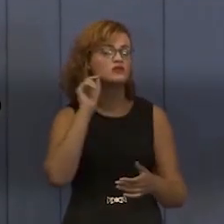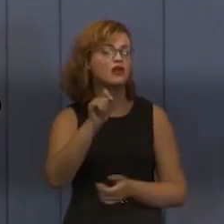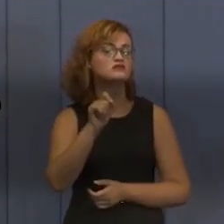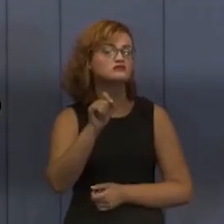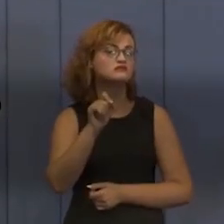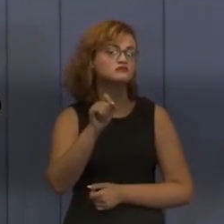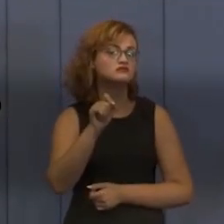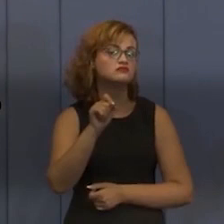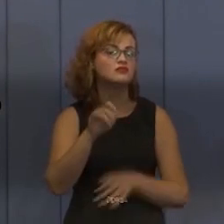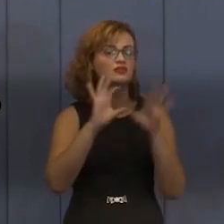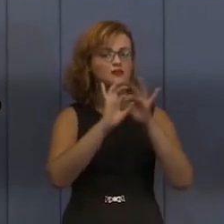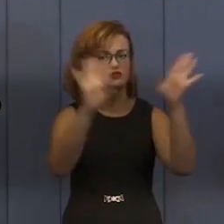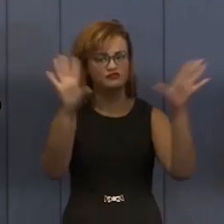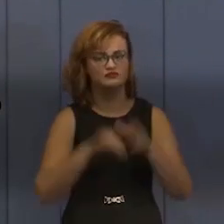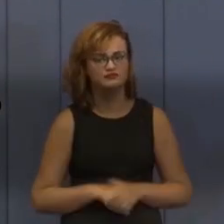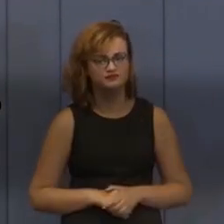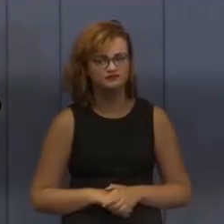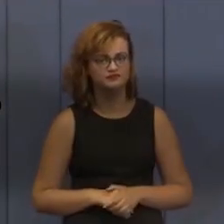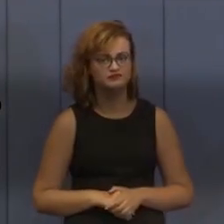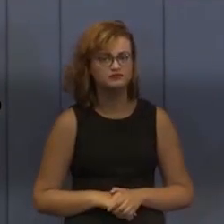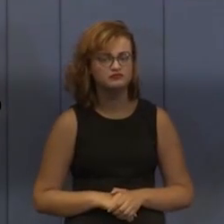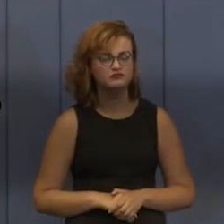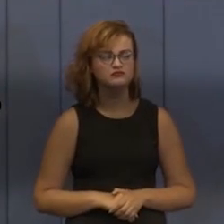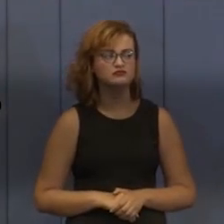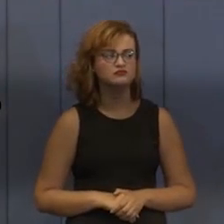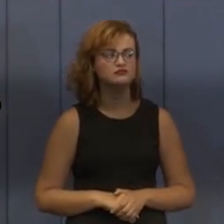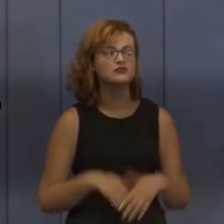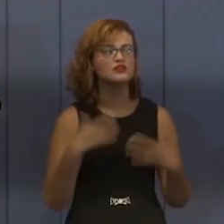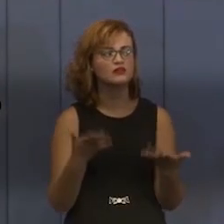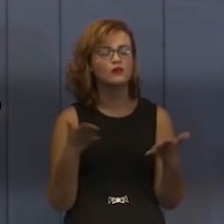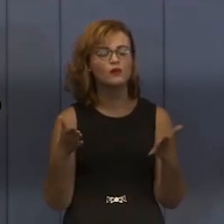o resultado imediato disso é a liberdade.